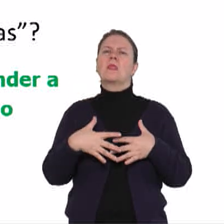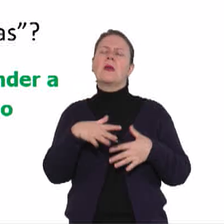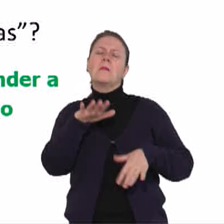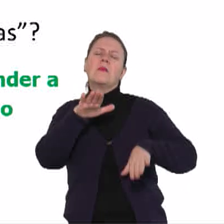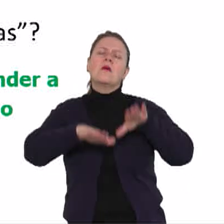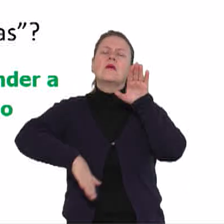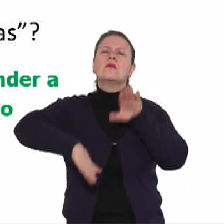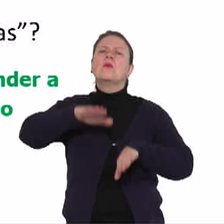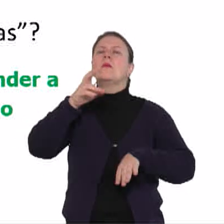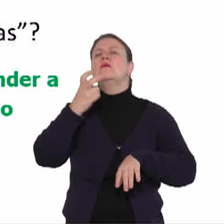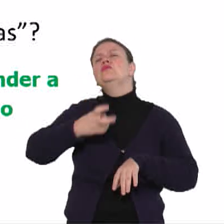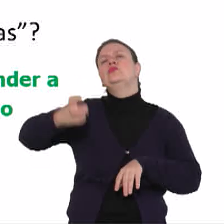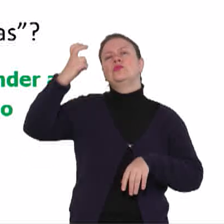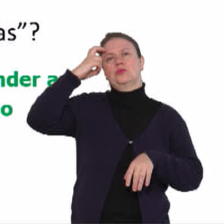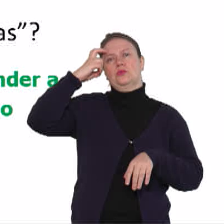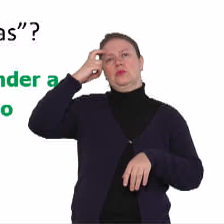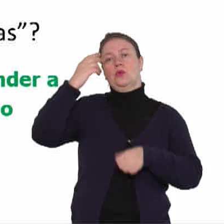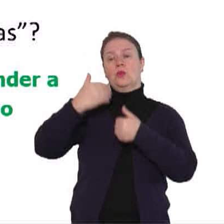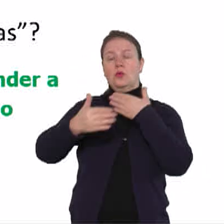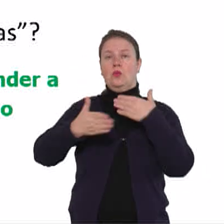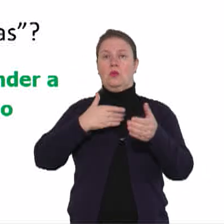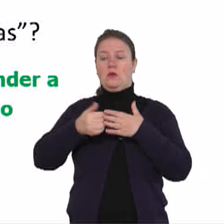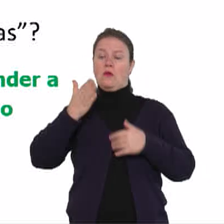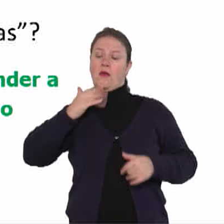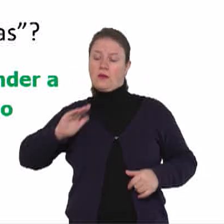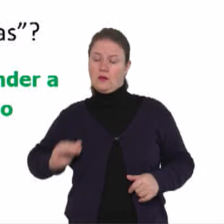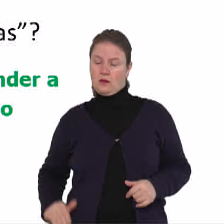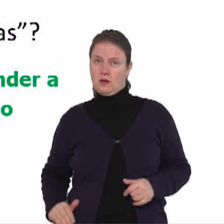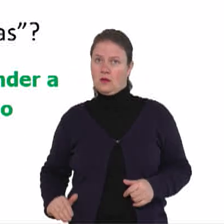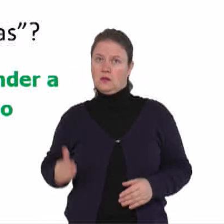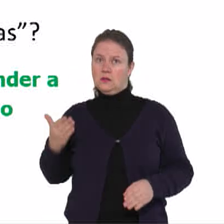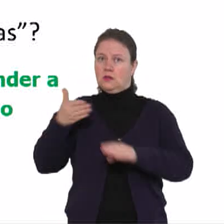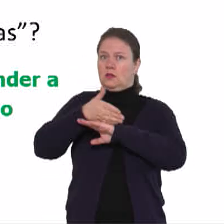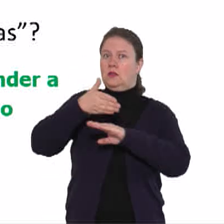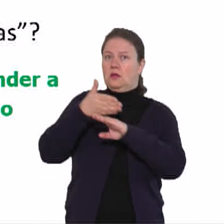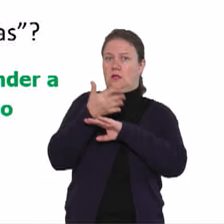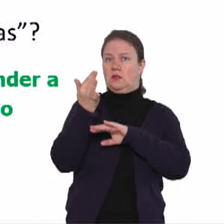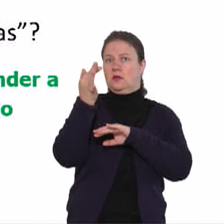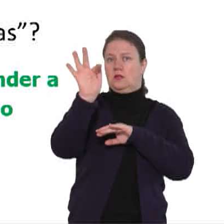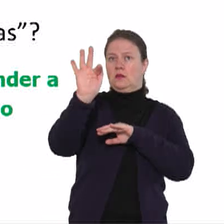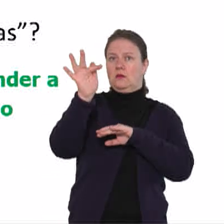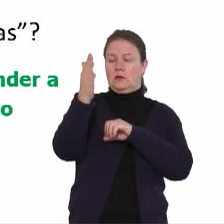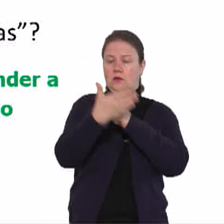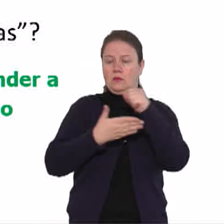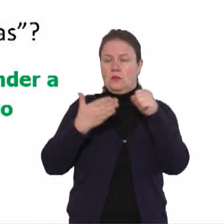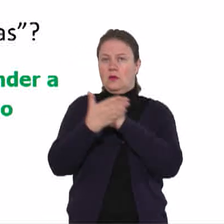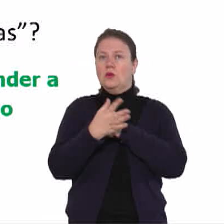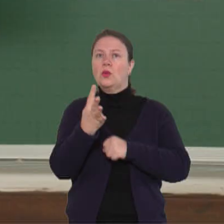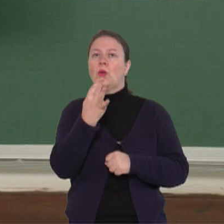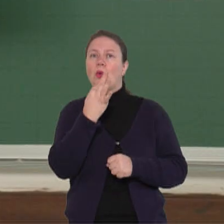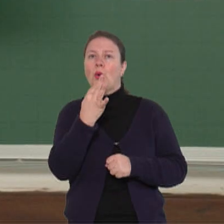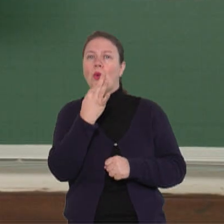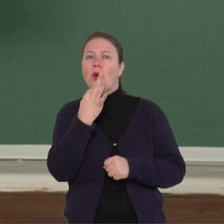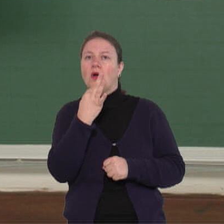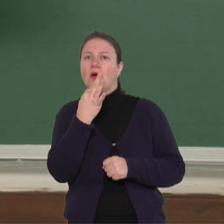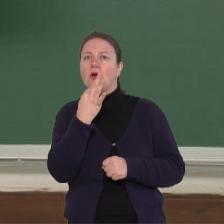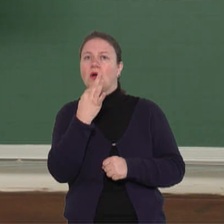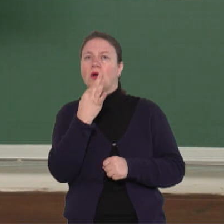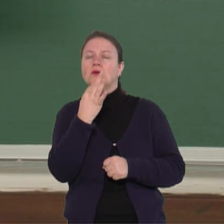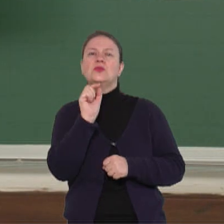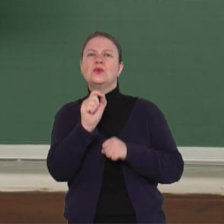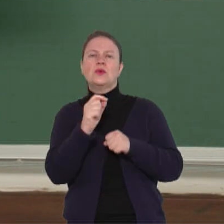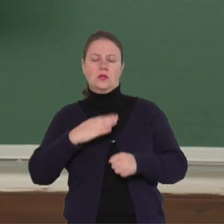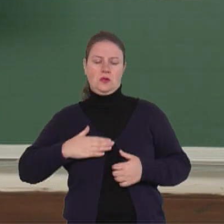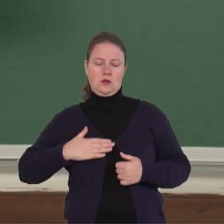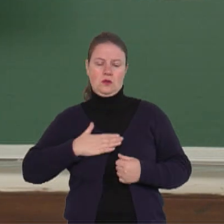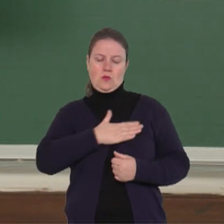instruídas? Qualquer criança que ingressa no ensino básico na França já irá aprender a biografia de Napoleão. Até hoje, Napoleão é uma referência dentro